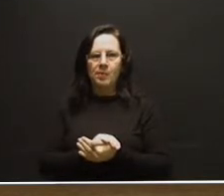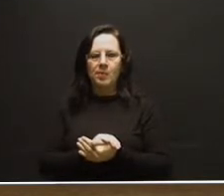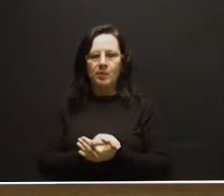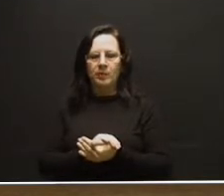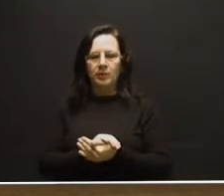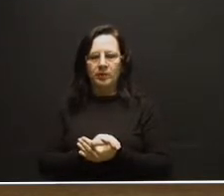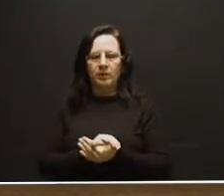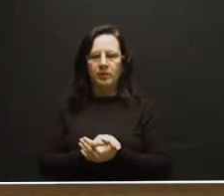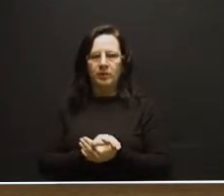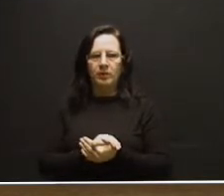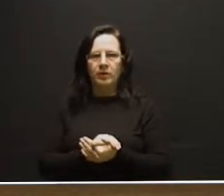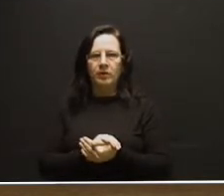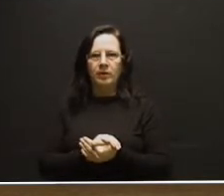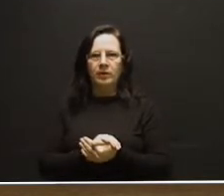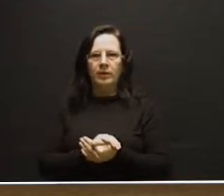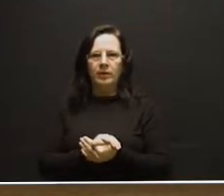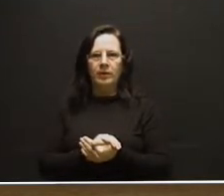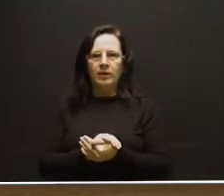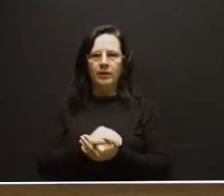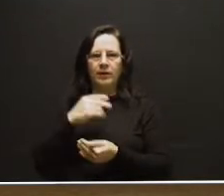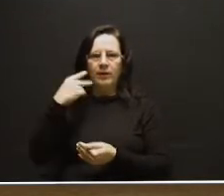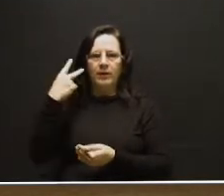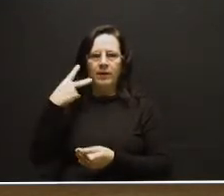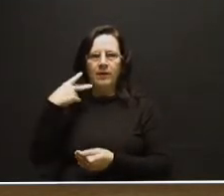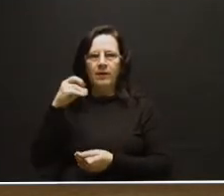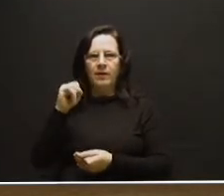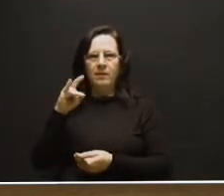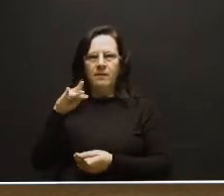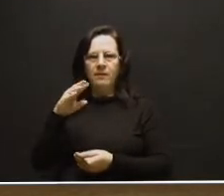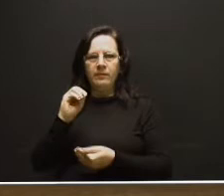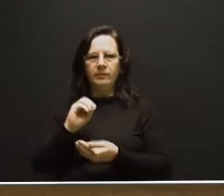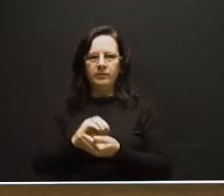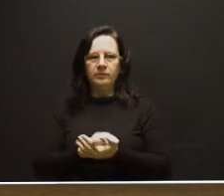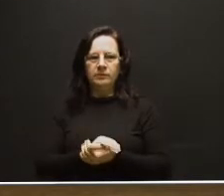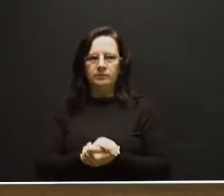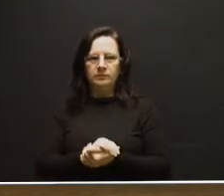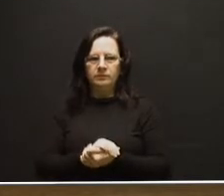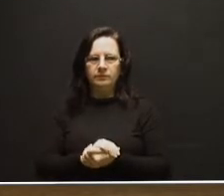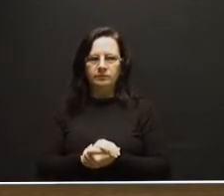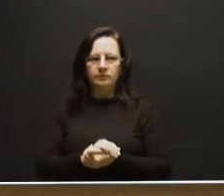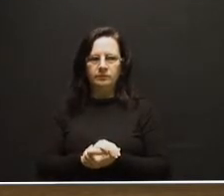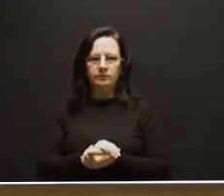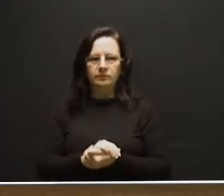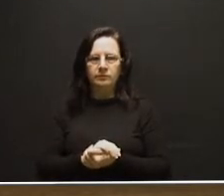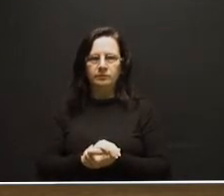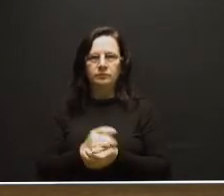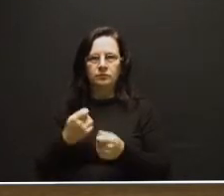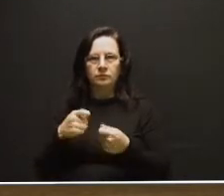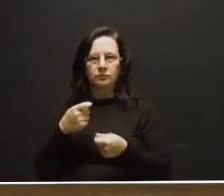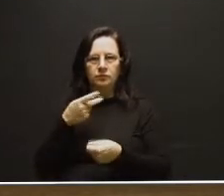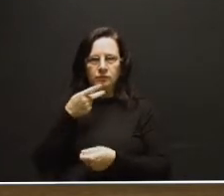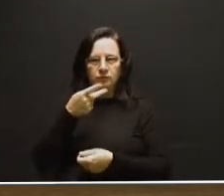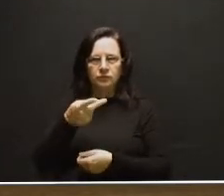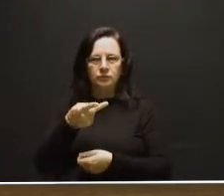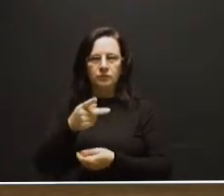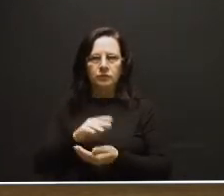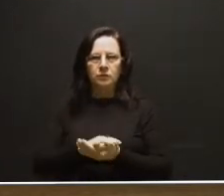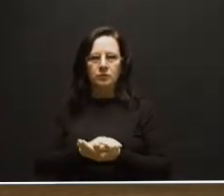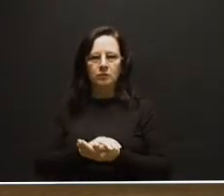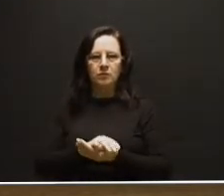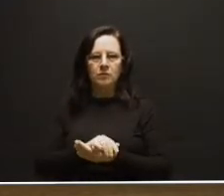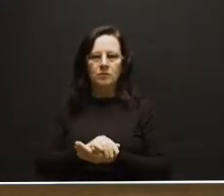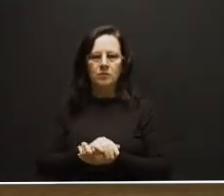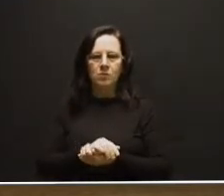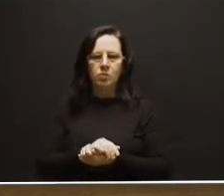é do sérgio no poder poderia me furtar no senhor atentamente